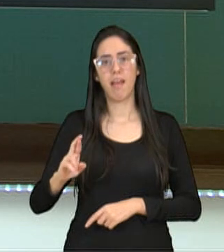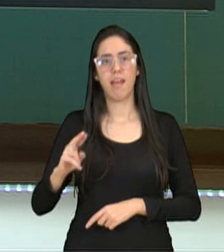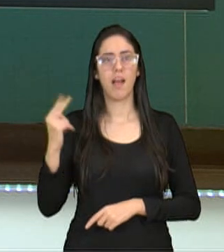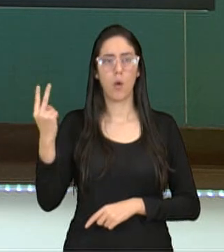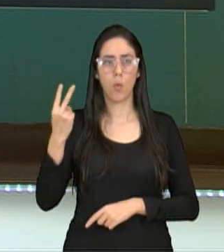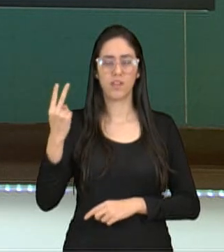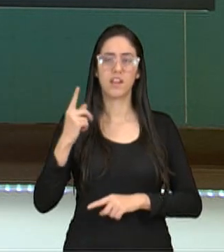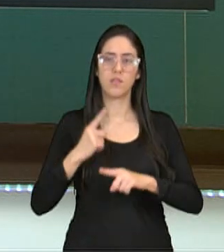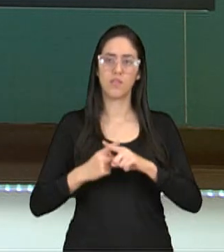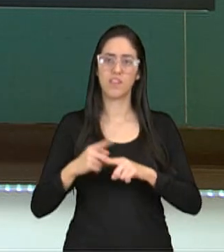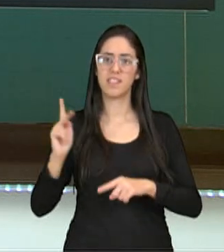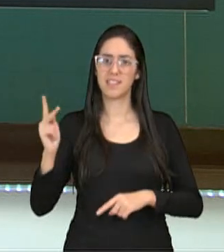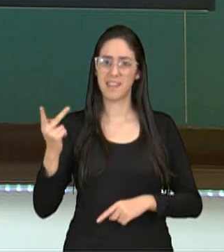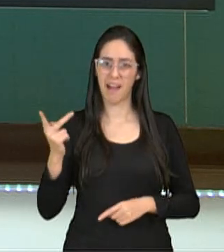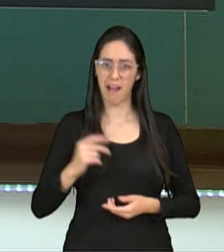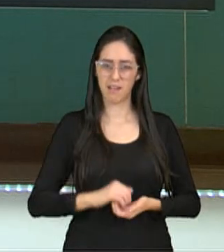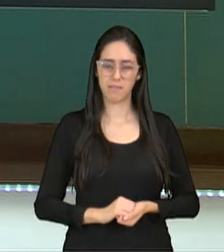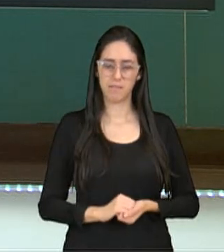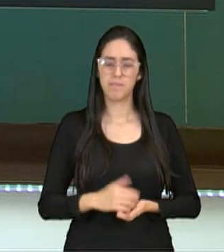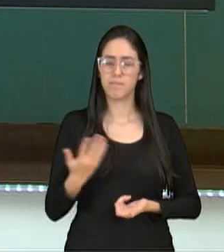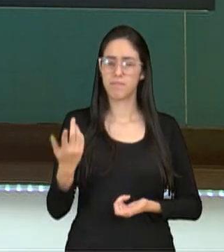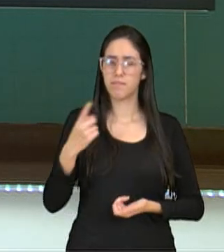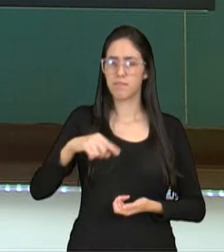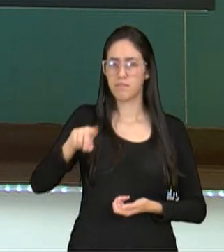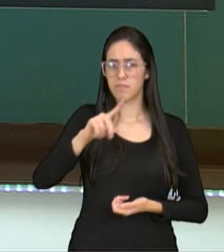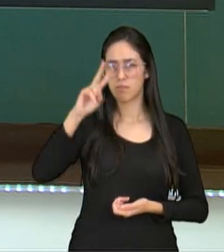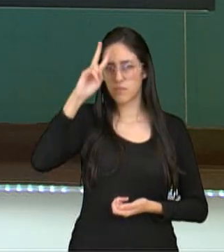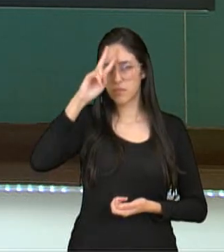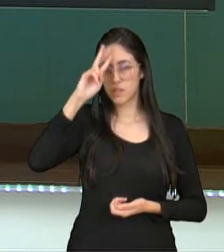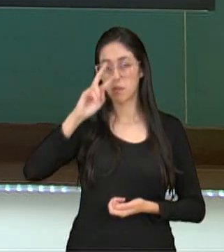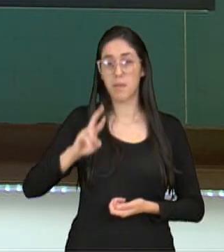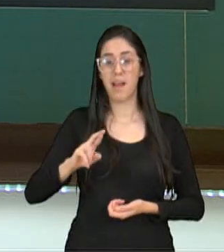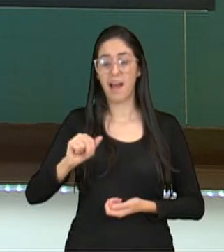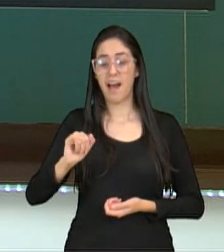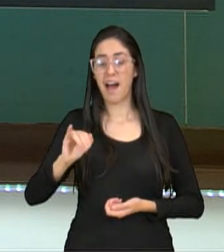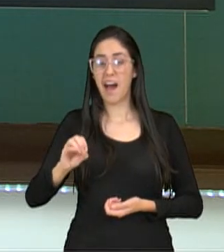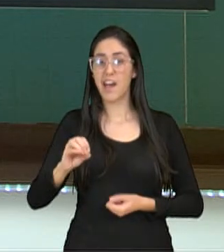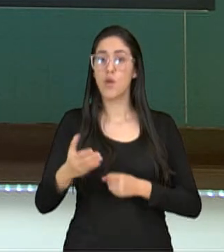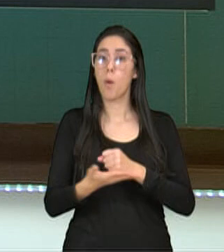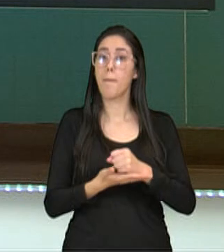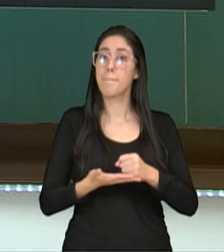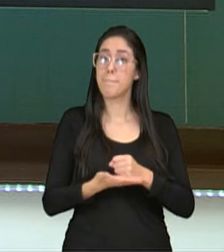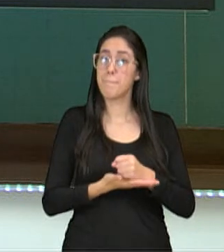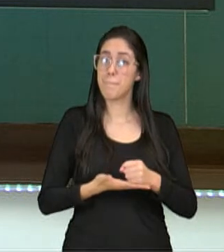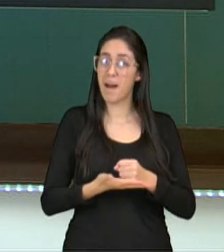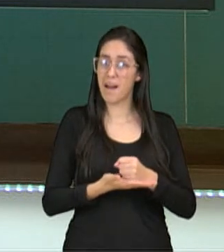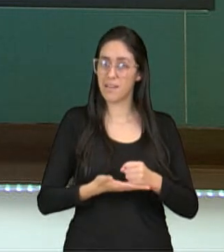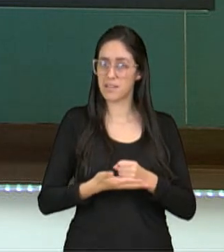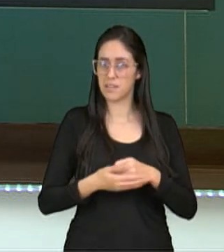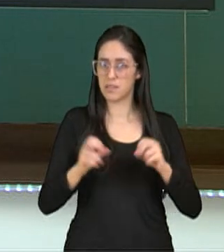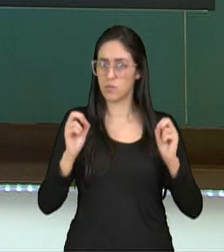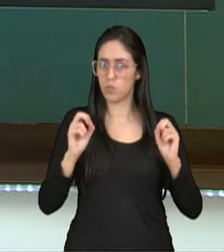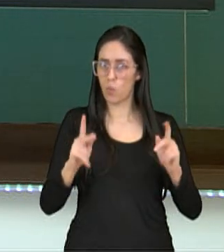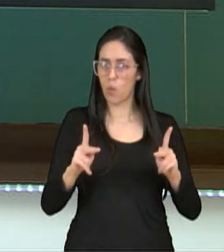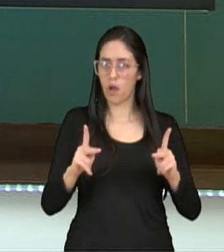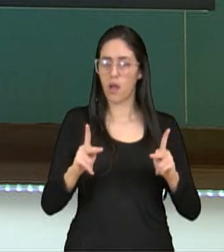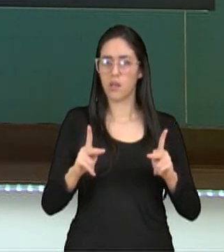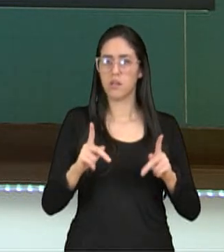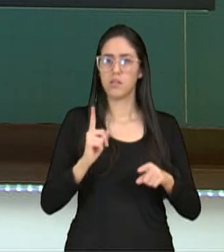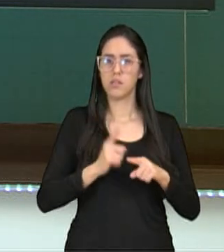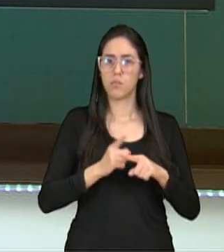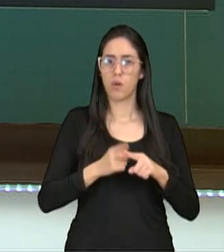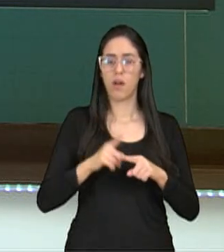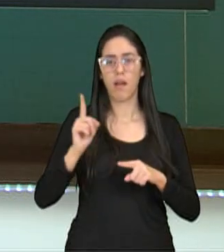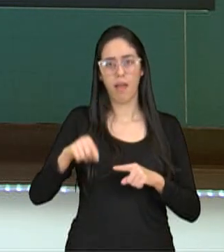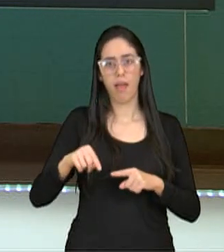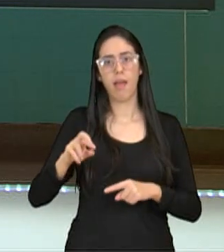quadrado vezes a altura. Lembrando, né? O raio é o raio da base do nosso círculo, já que a dedução é a área da